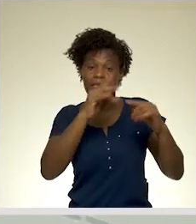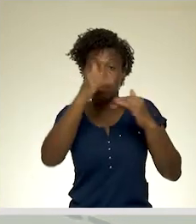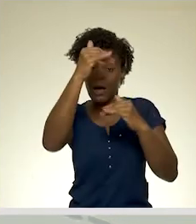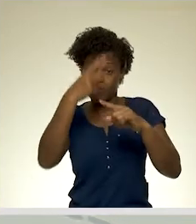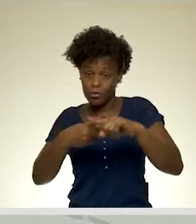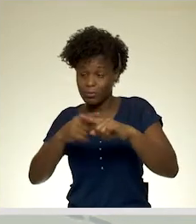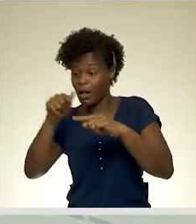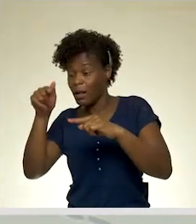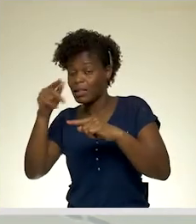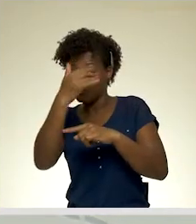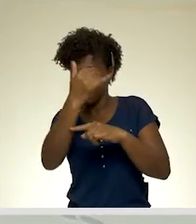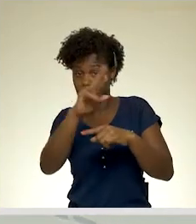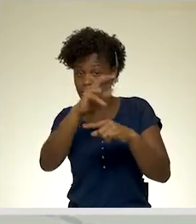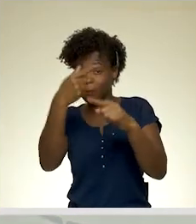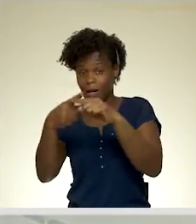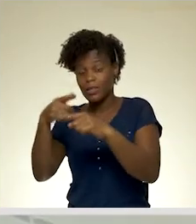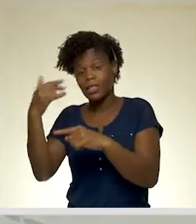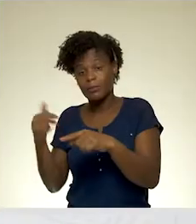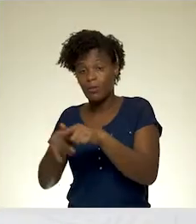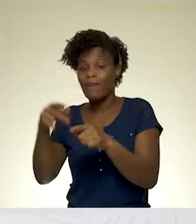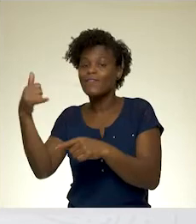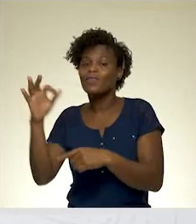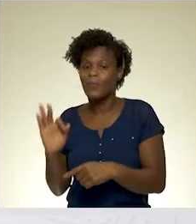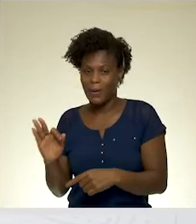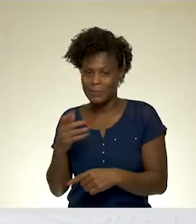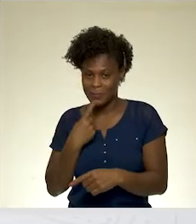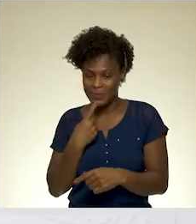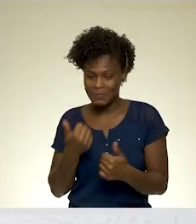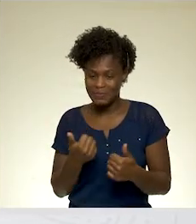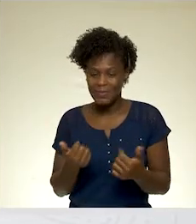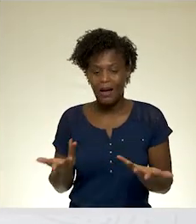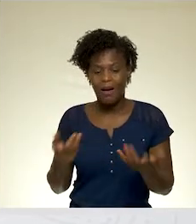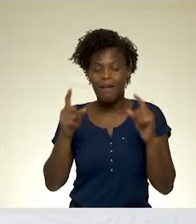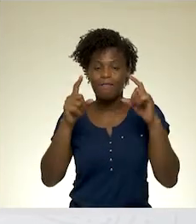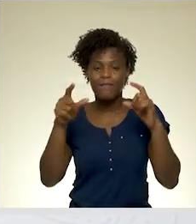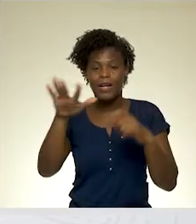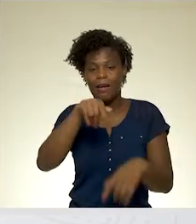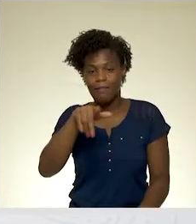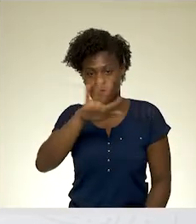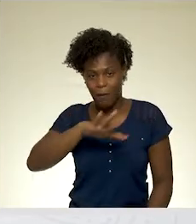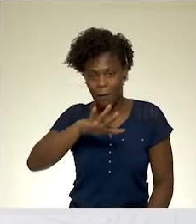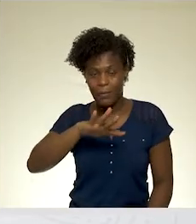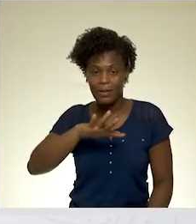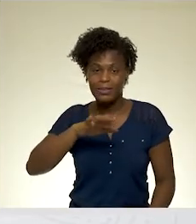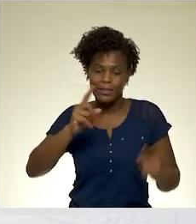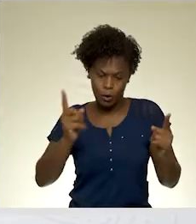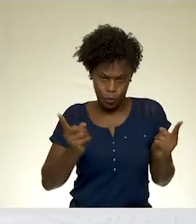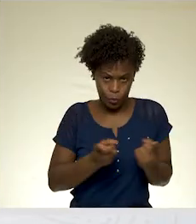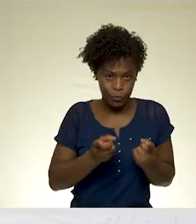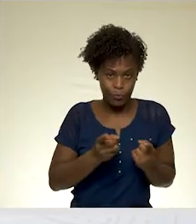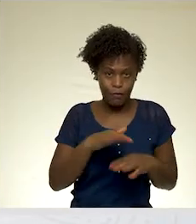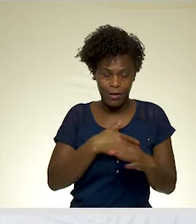outro dá 24. Bem, temos aqui em forma de síntese,